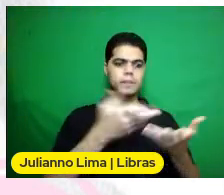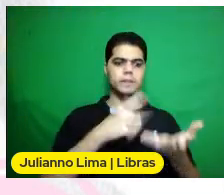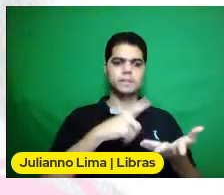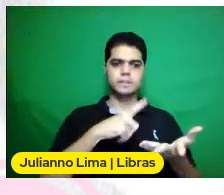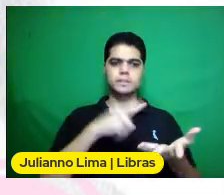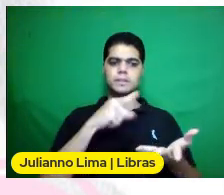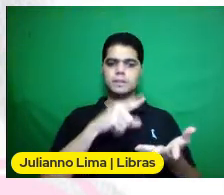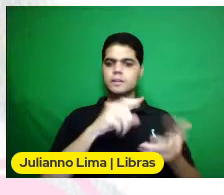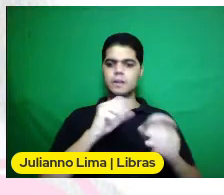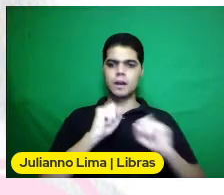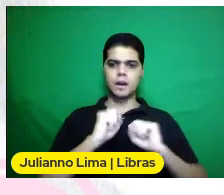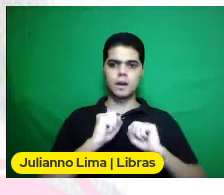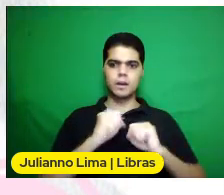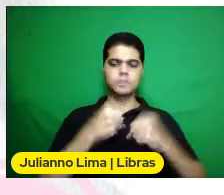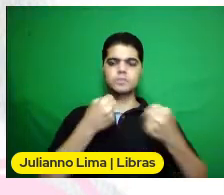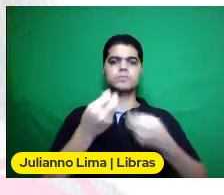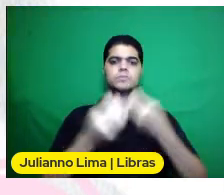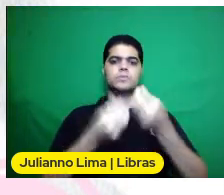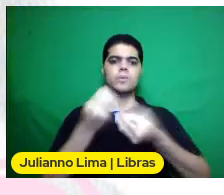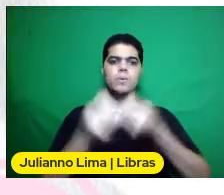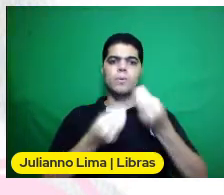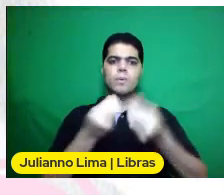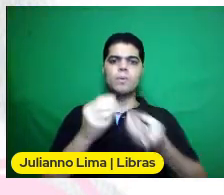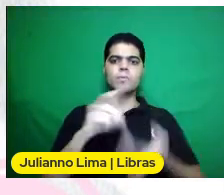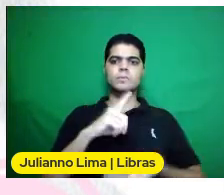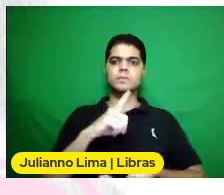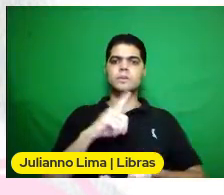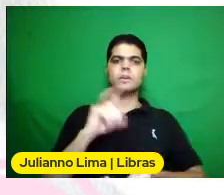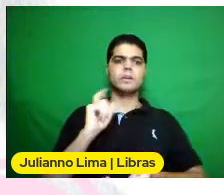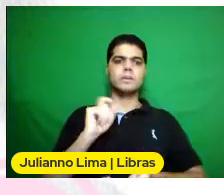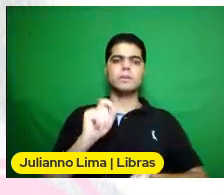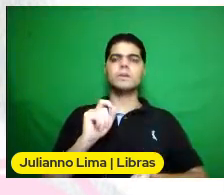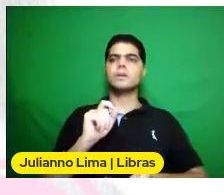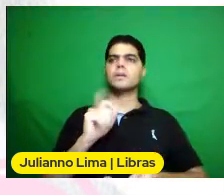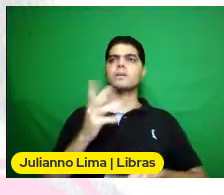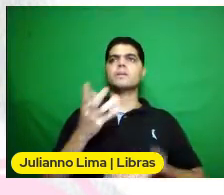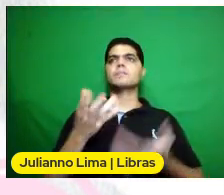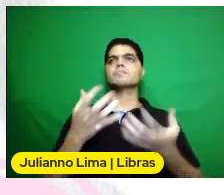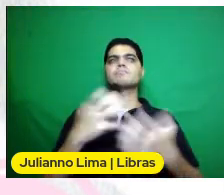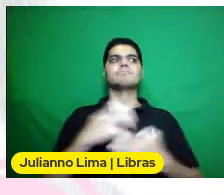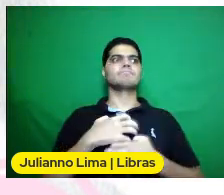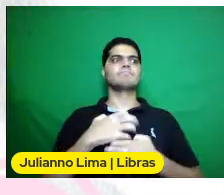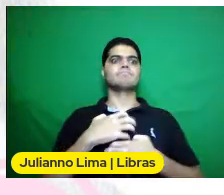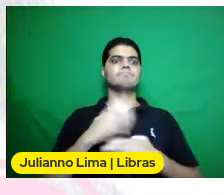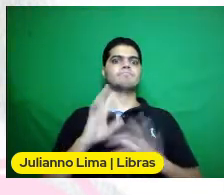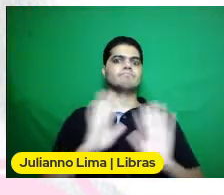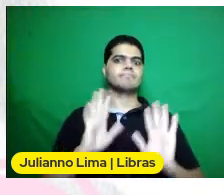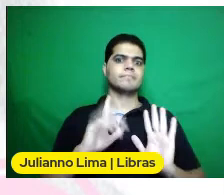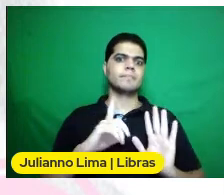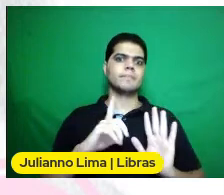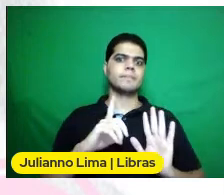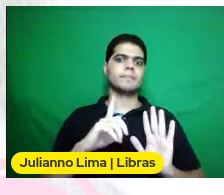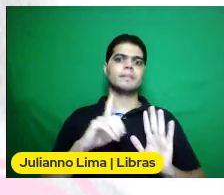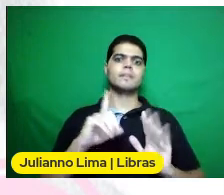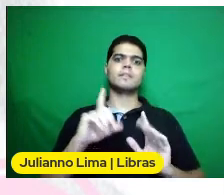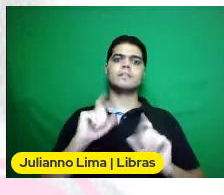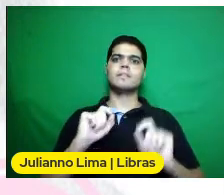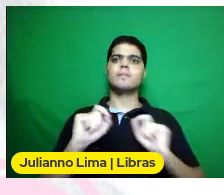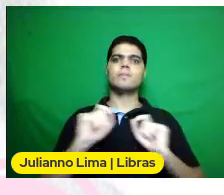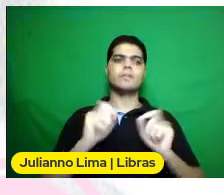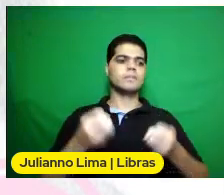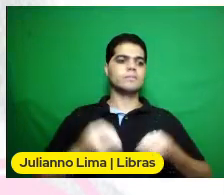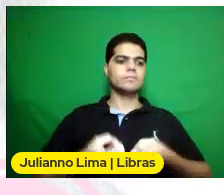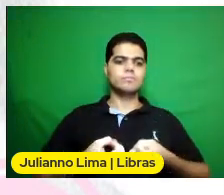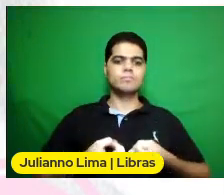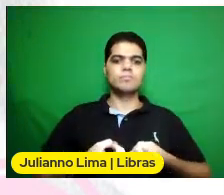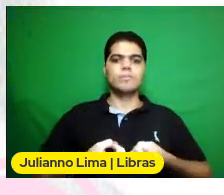atitude, como é que posso dizer, até sensata, seria a atitude até sensata de fazer